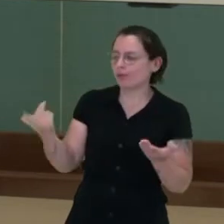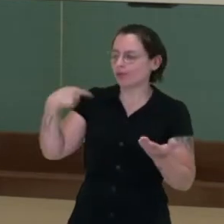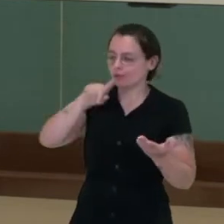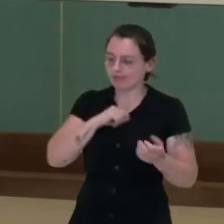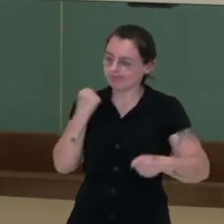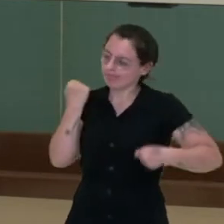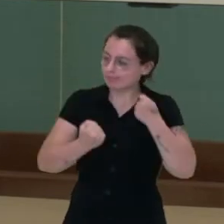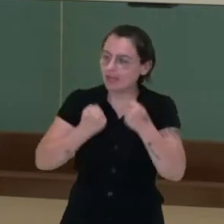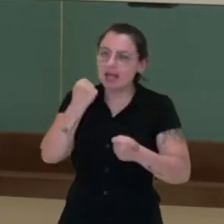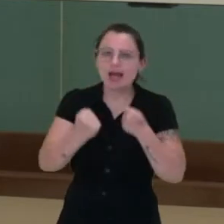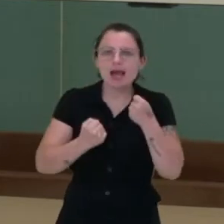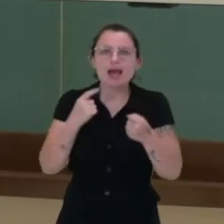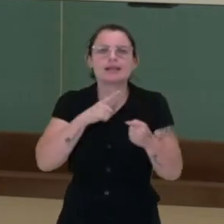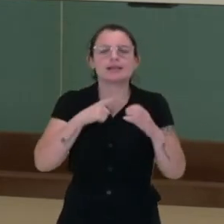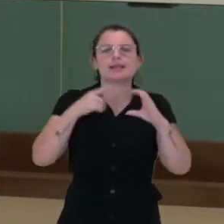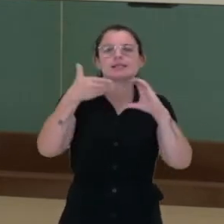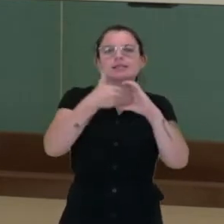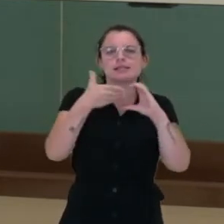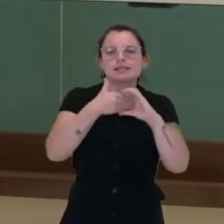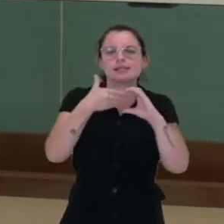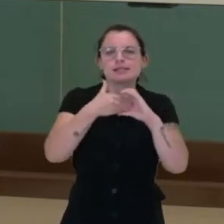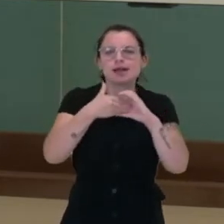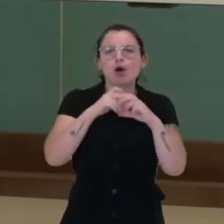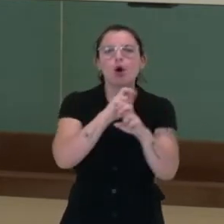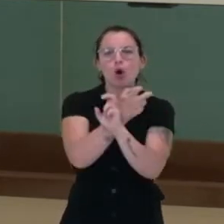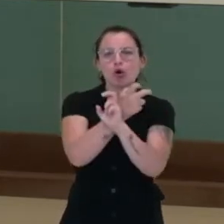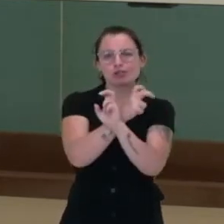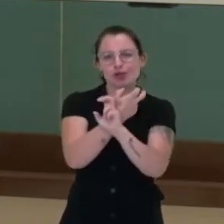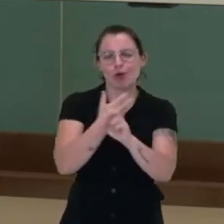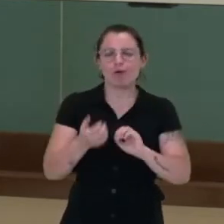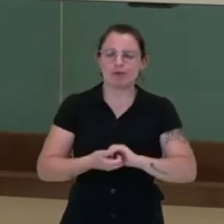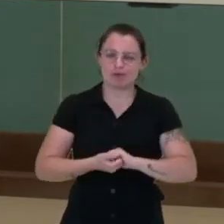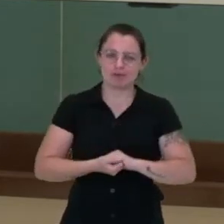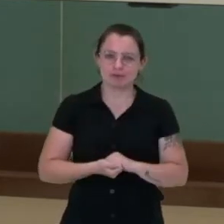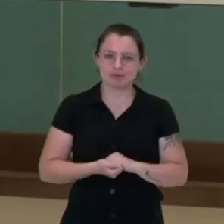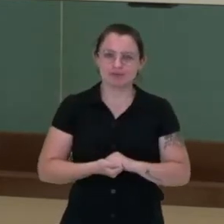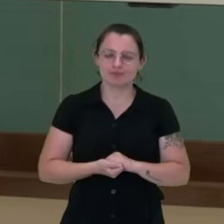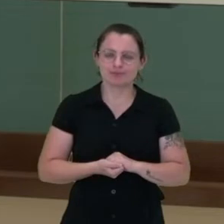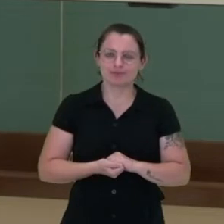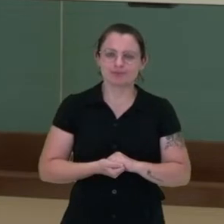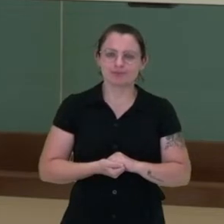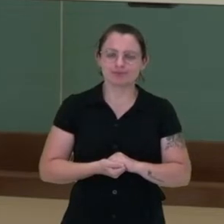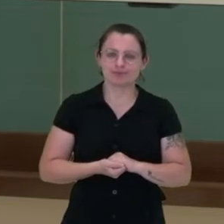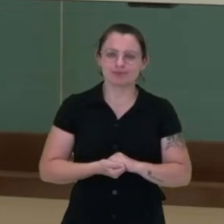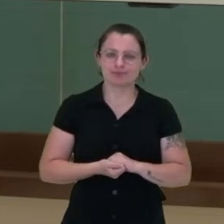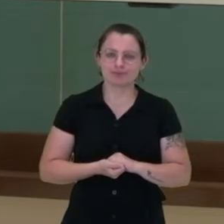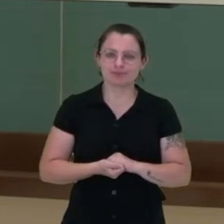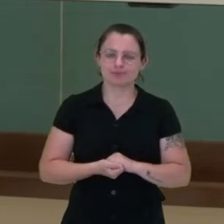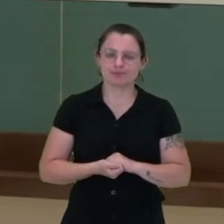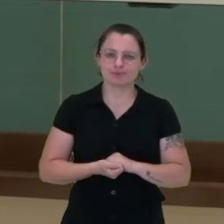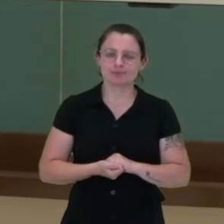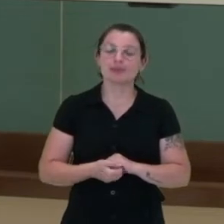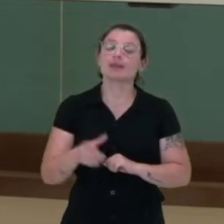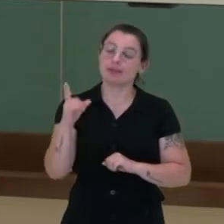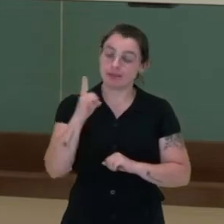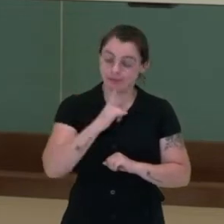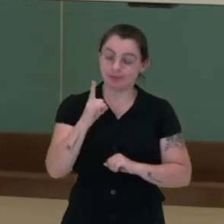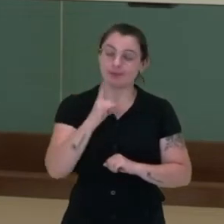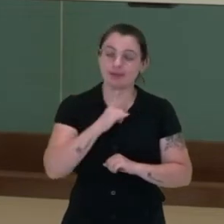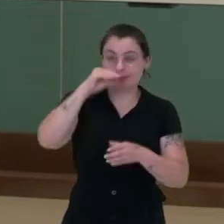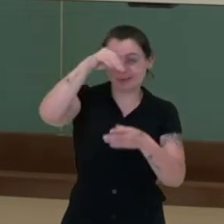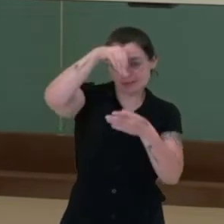células ósseas, que formam o quê? O tecido ósseo, que forma o órgão osso, que faz parte